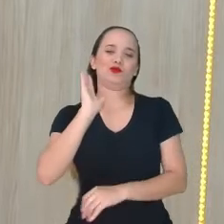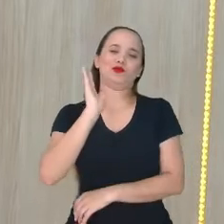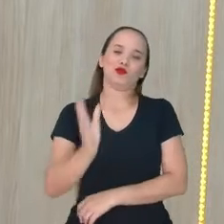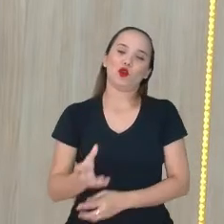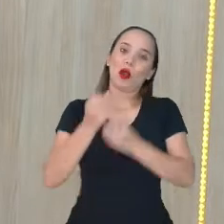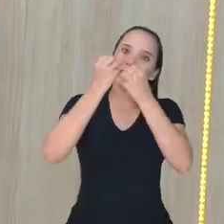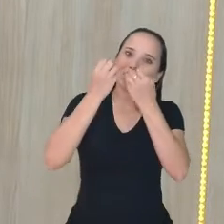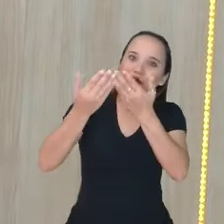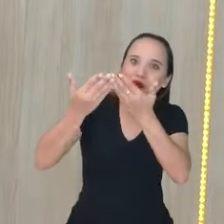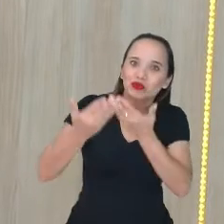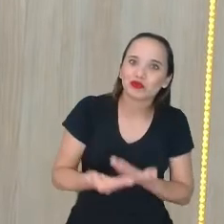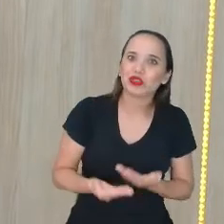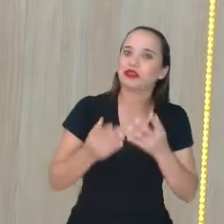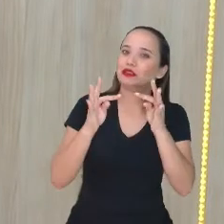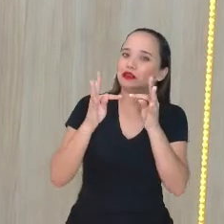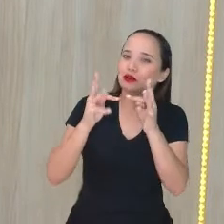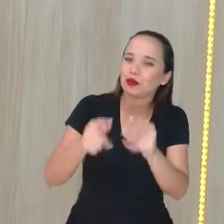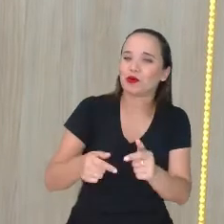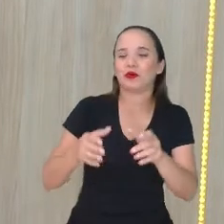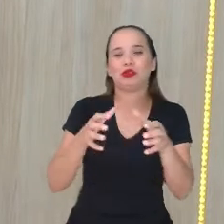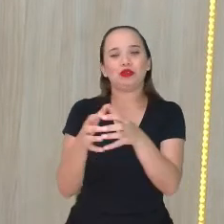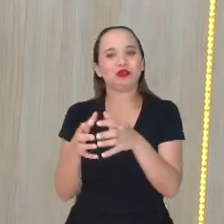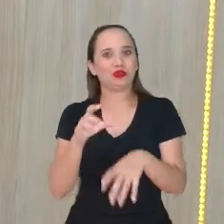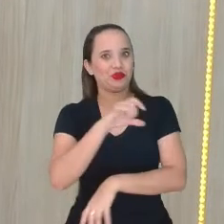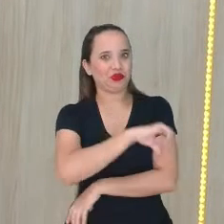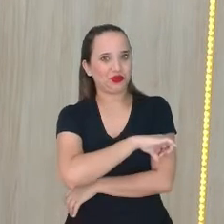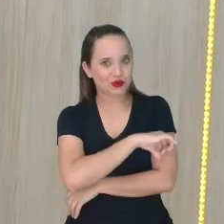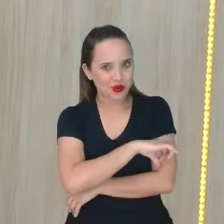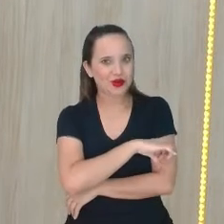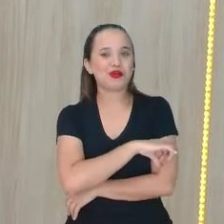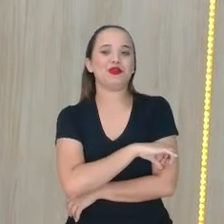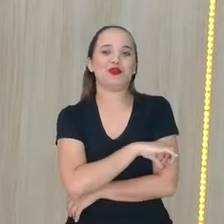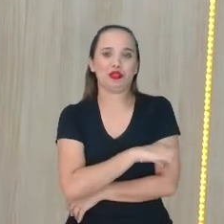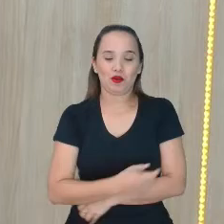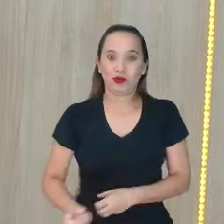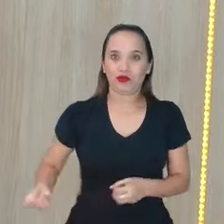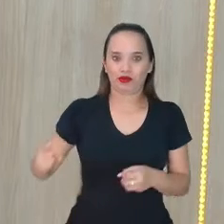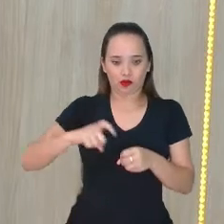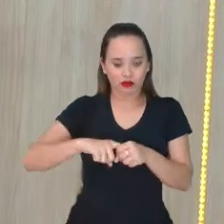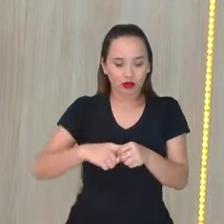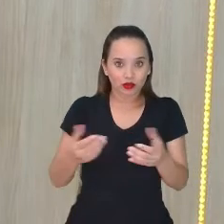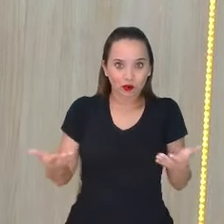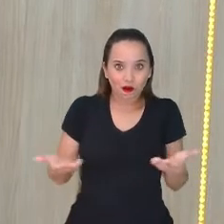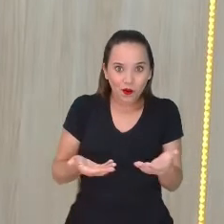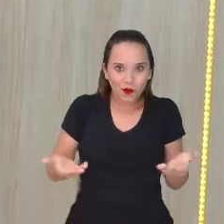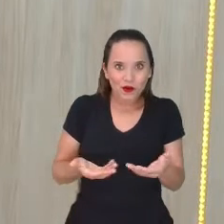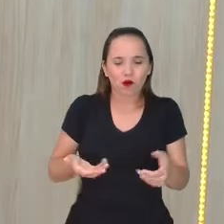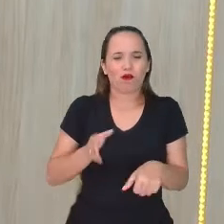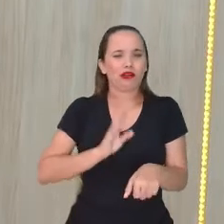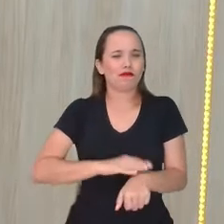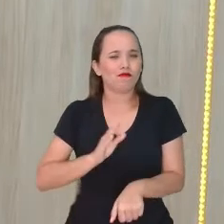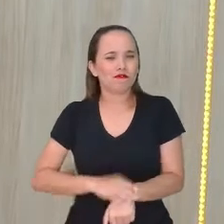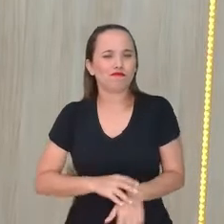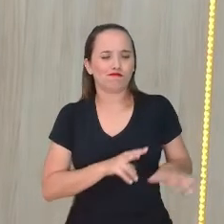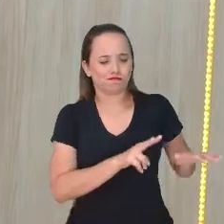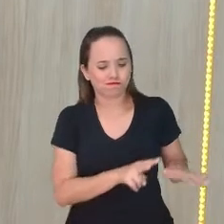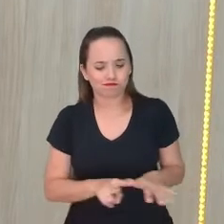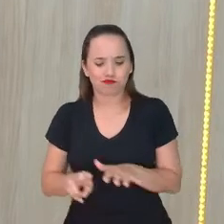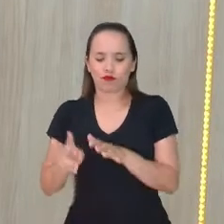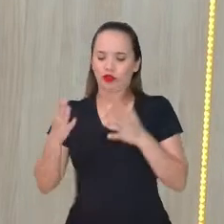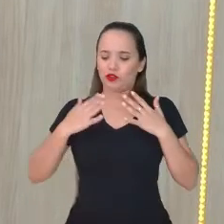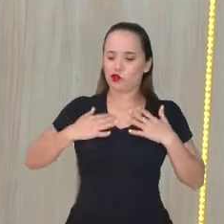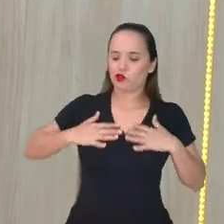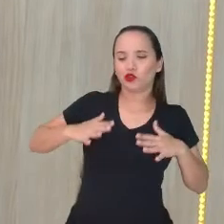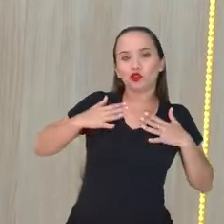as boas-vindas aí para o pessoal do nono ano, né? Voltando aí desse momento de recesso,